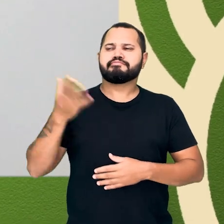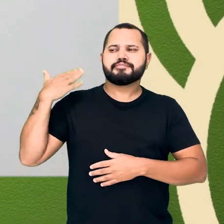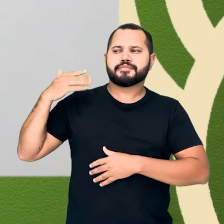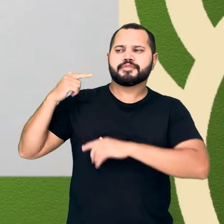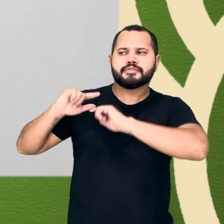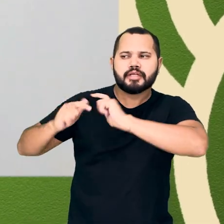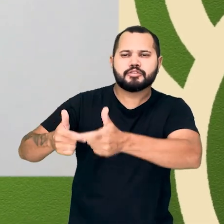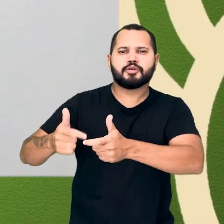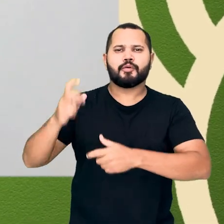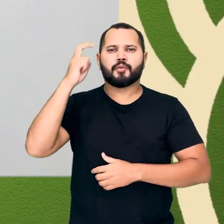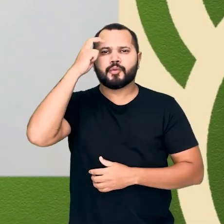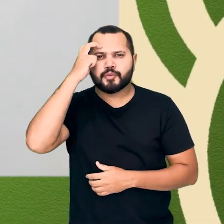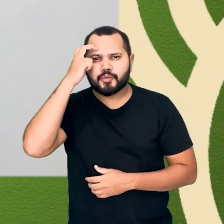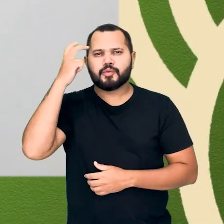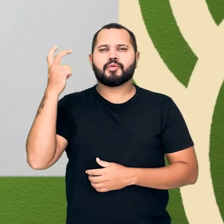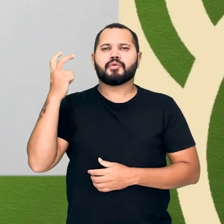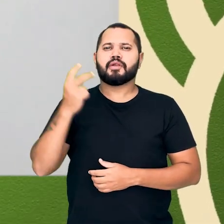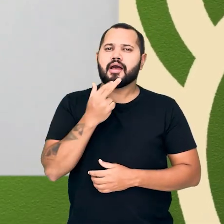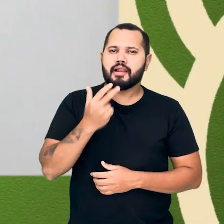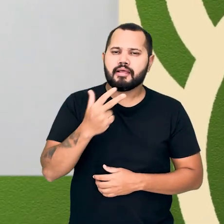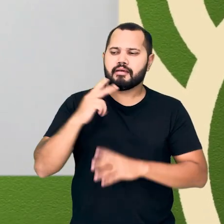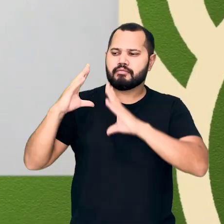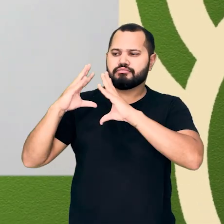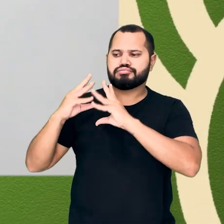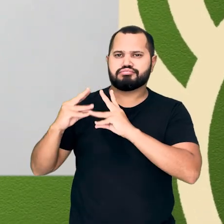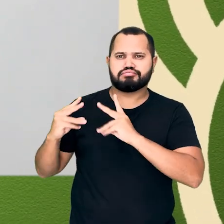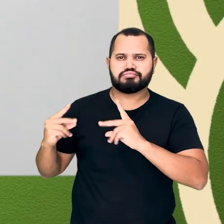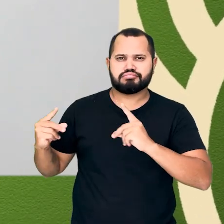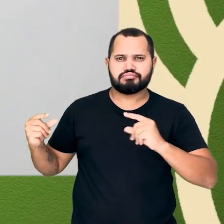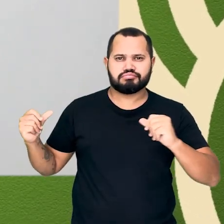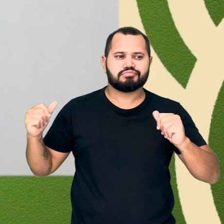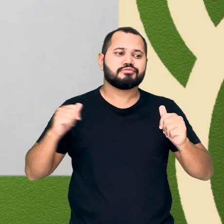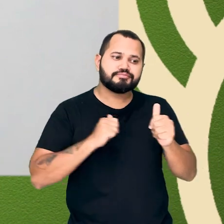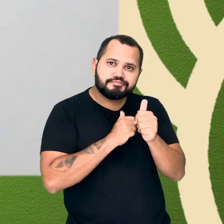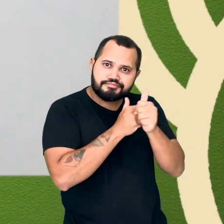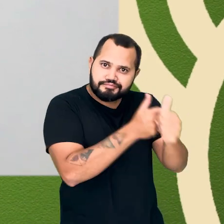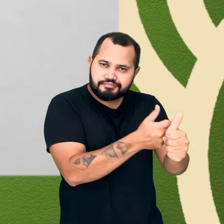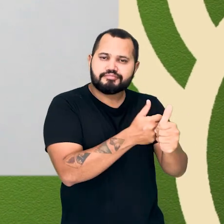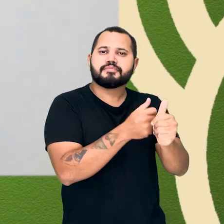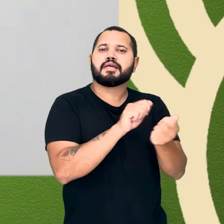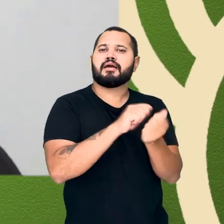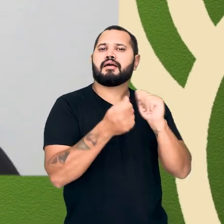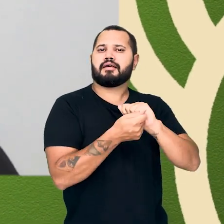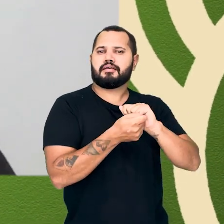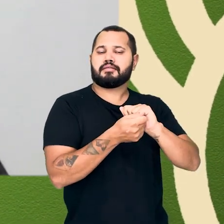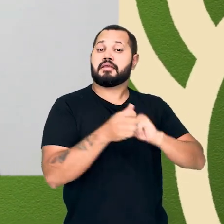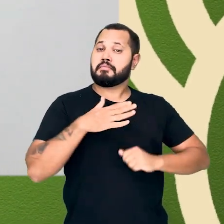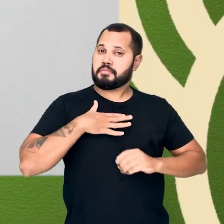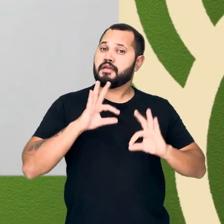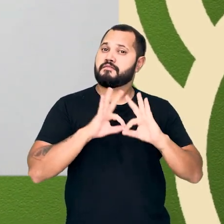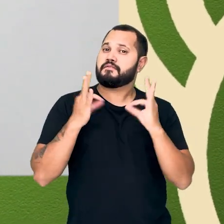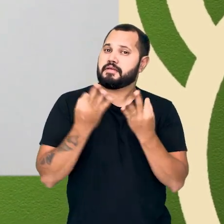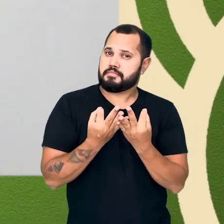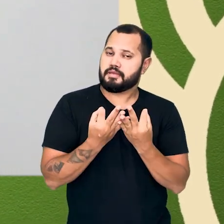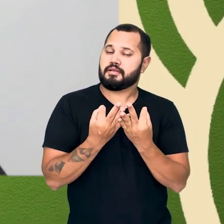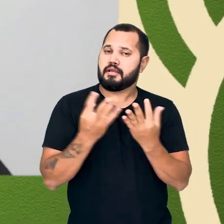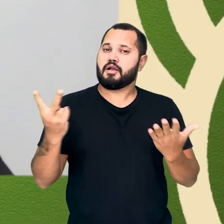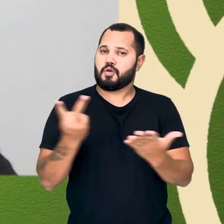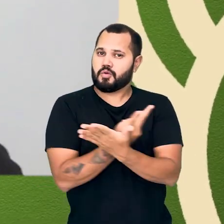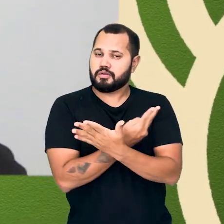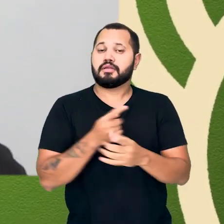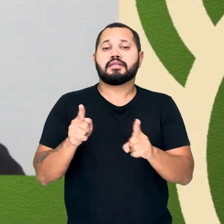as tradições, as culturas, as suas línguas para poder se adequar àquele ambiente. O que aconteceu tanto na minha